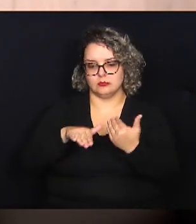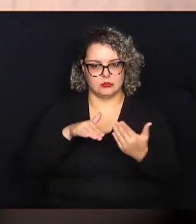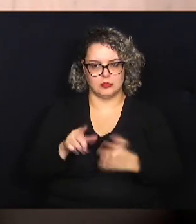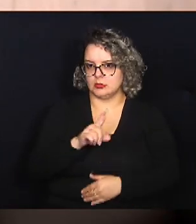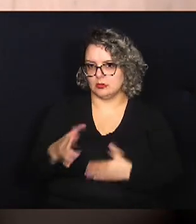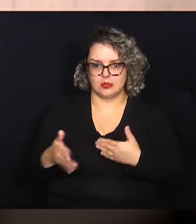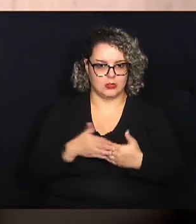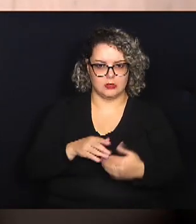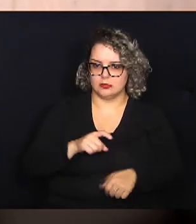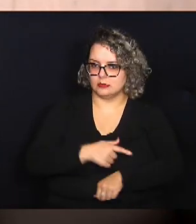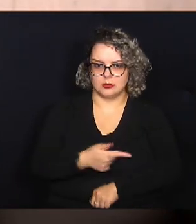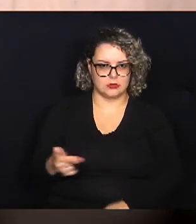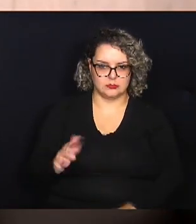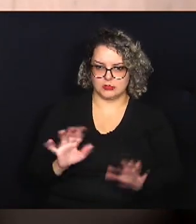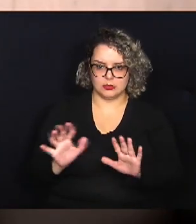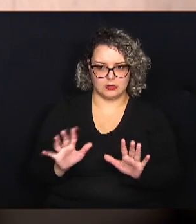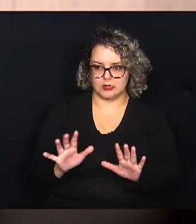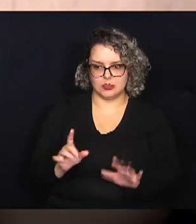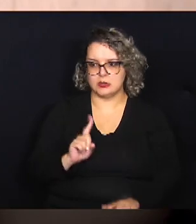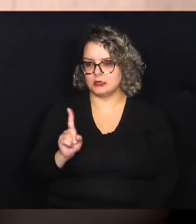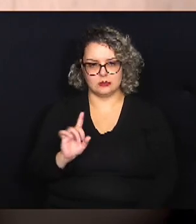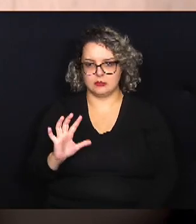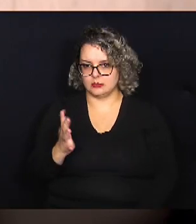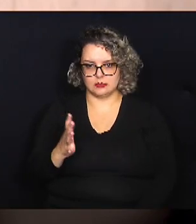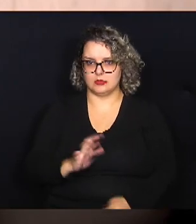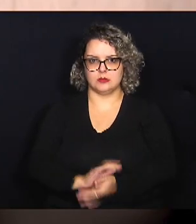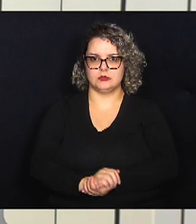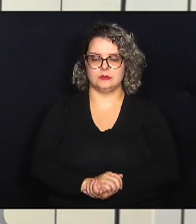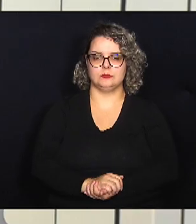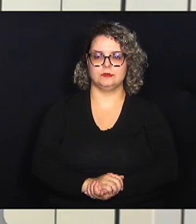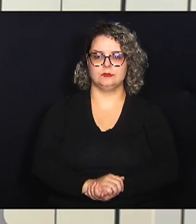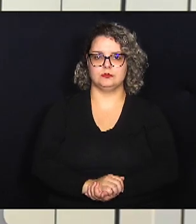durante a semana. E isso também não vai acontecer na José Paulino.